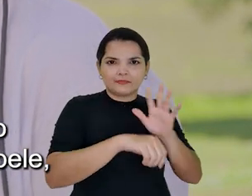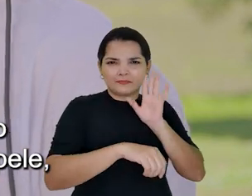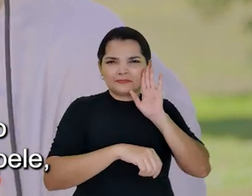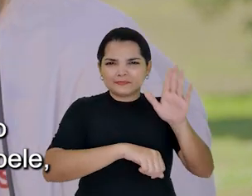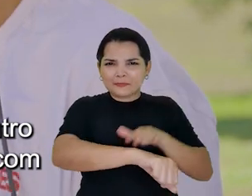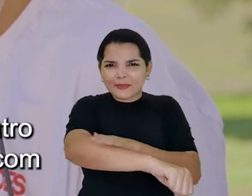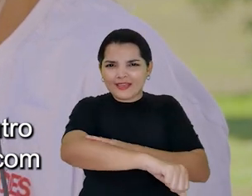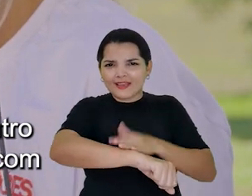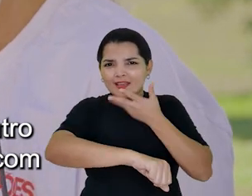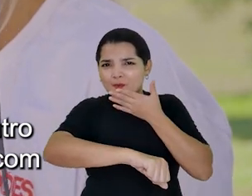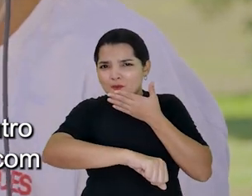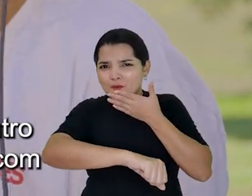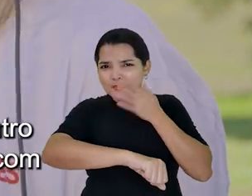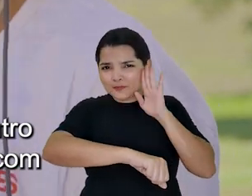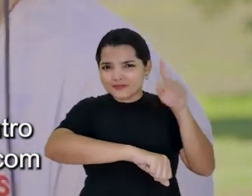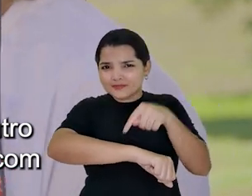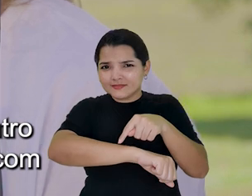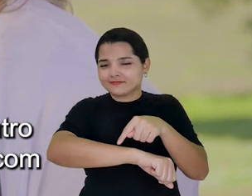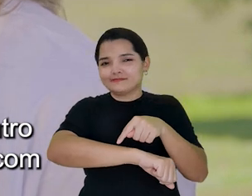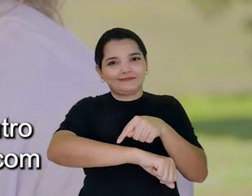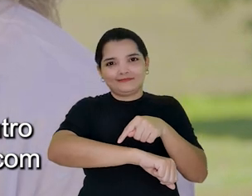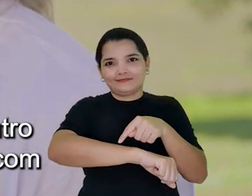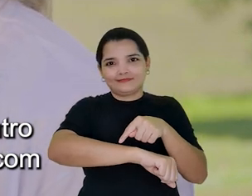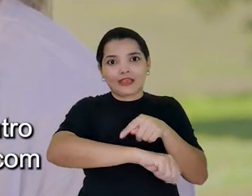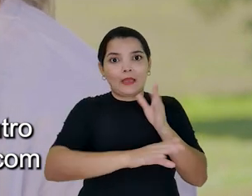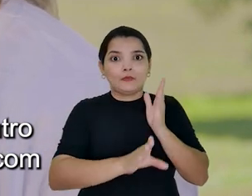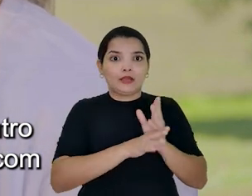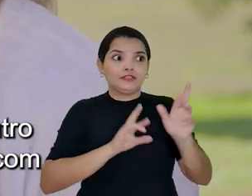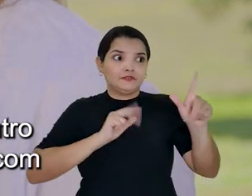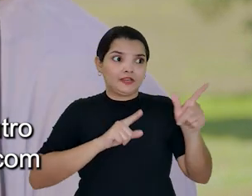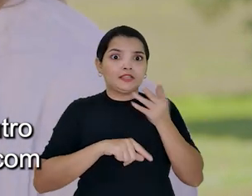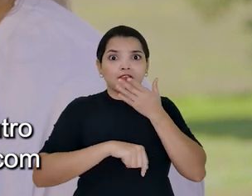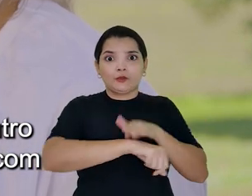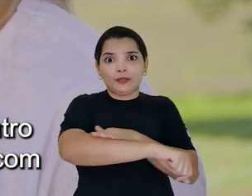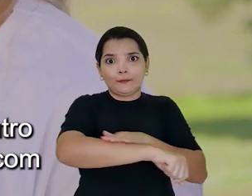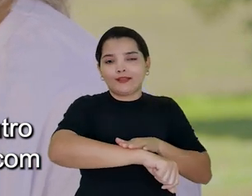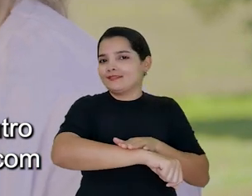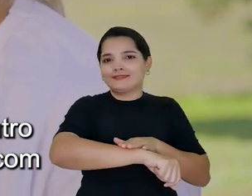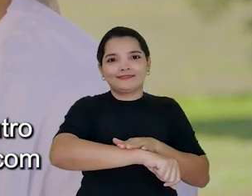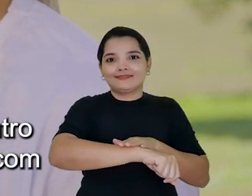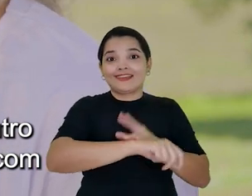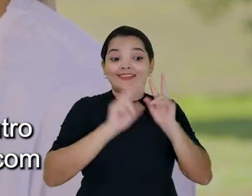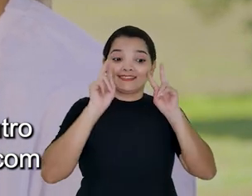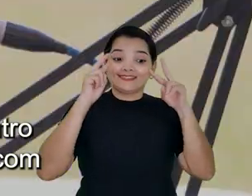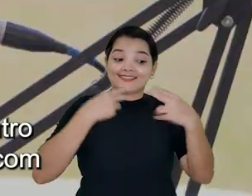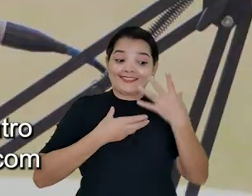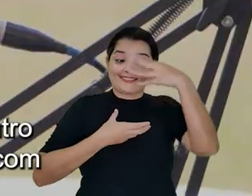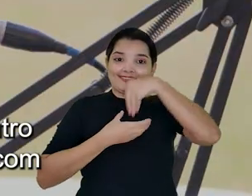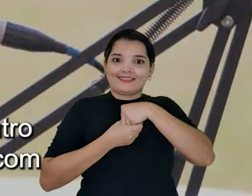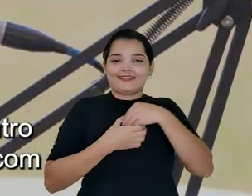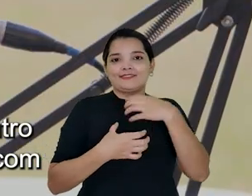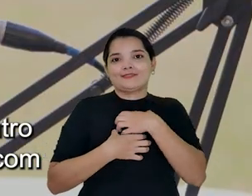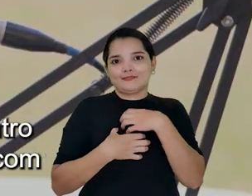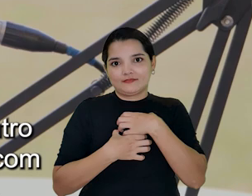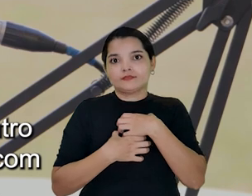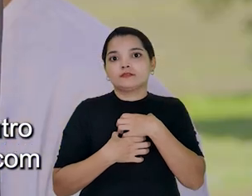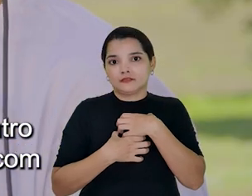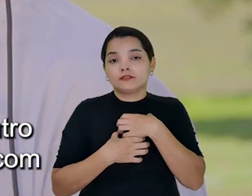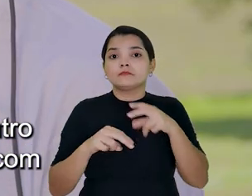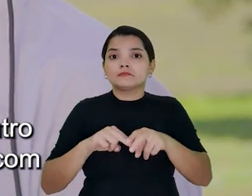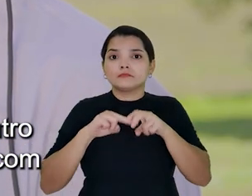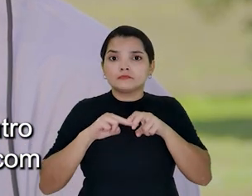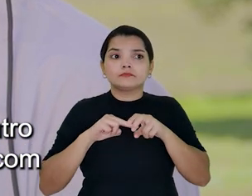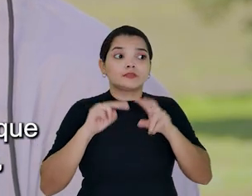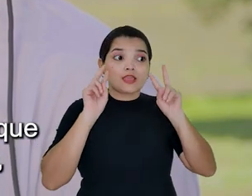de pele Não é não é isso que difere a gente é o que tá dentro dentro da gente uhum não é então